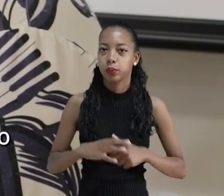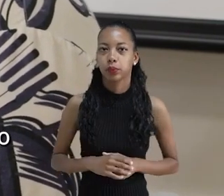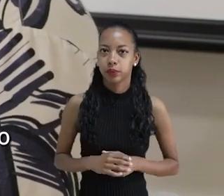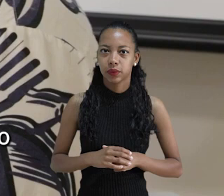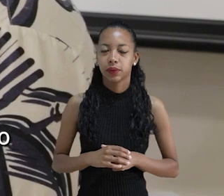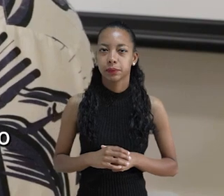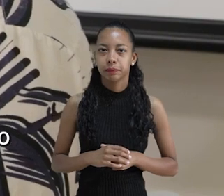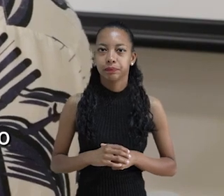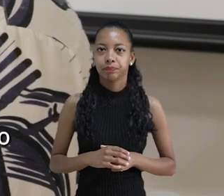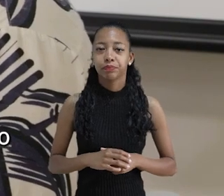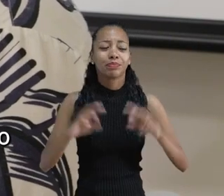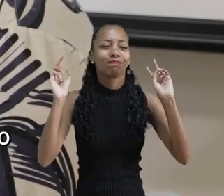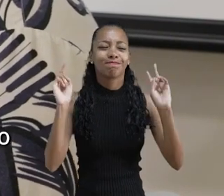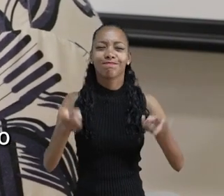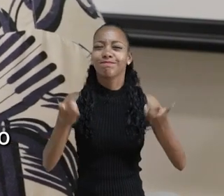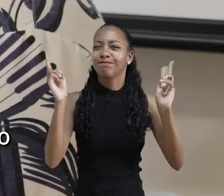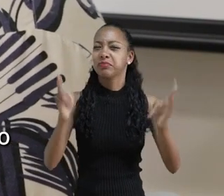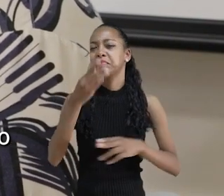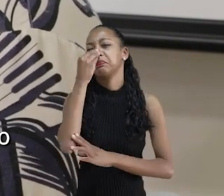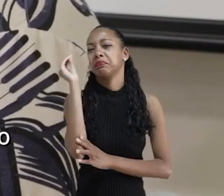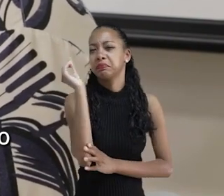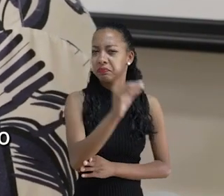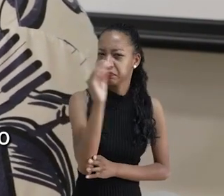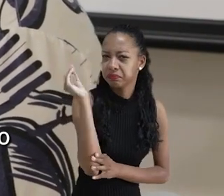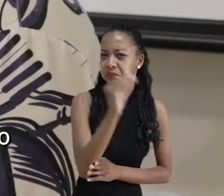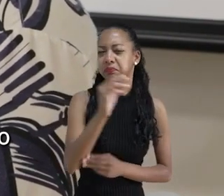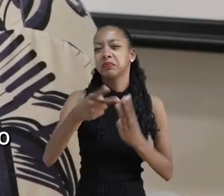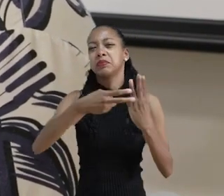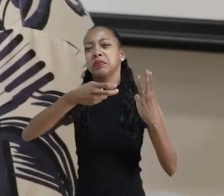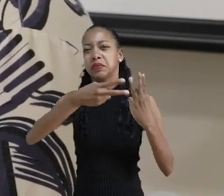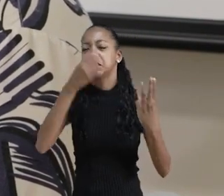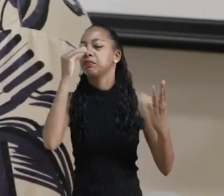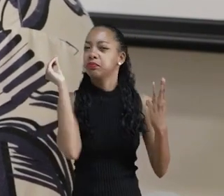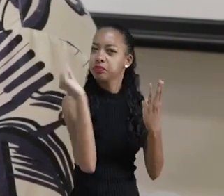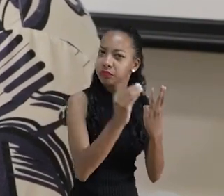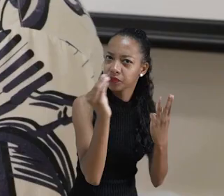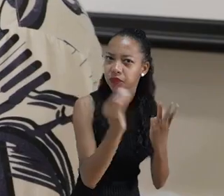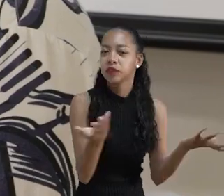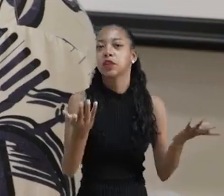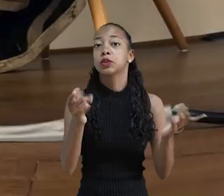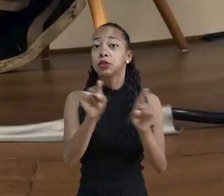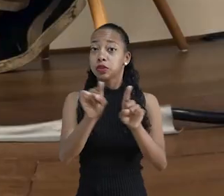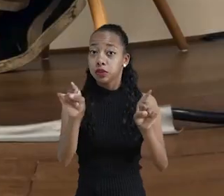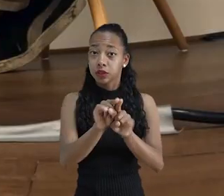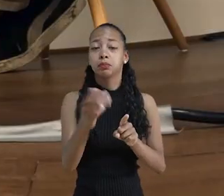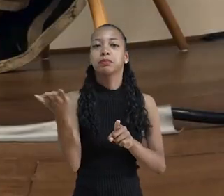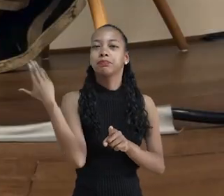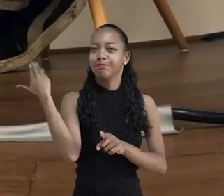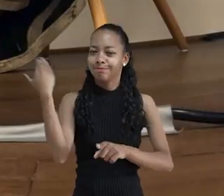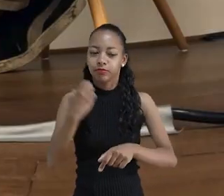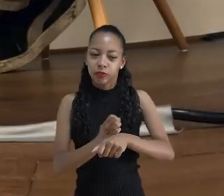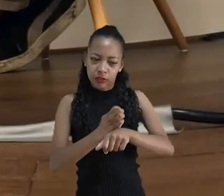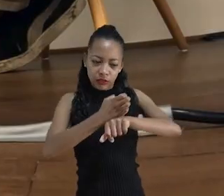é o mesmo que se fez nação pela comunicação ancestral dos sonhos e anomis é o mesmo que se levantou contra a escravidão na